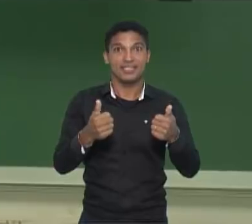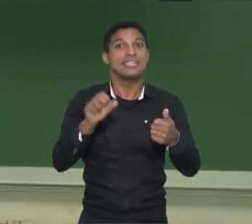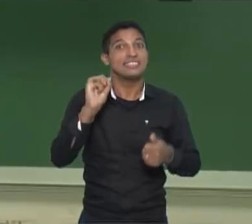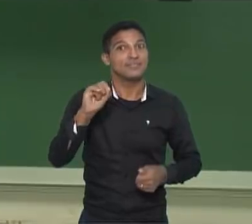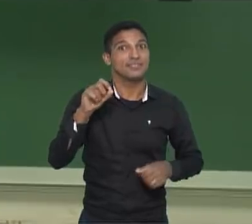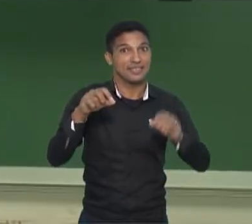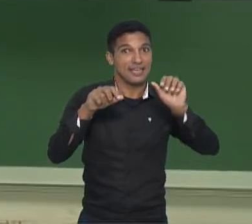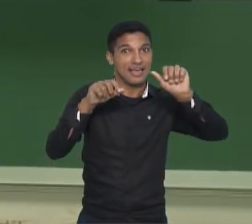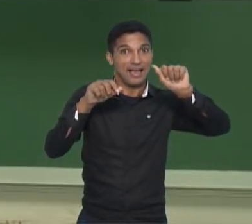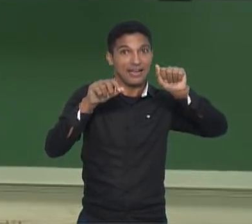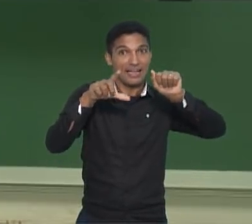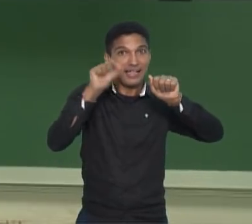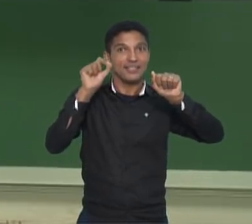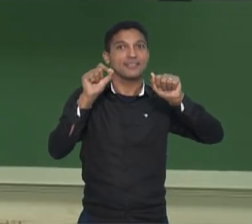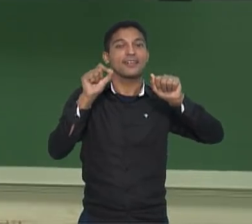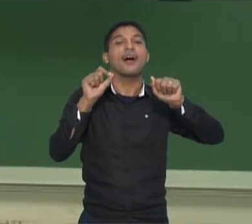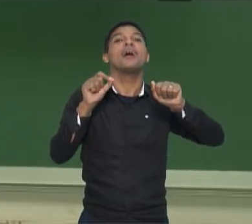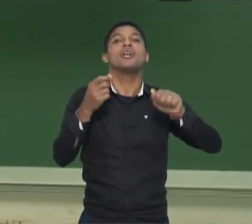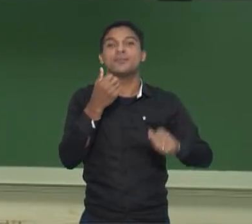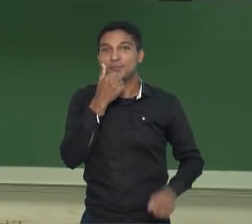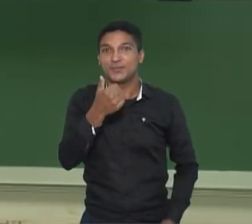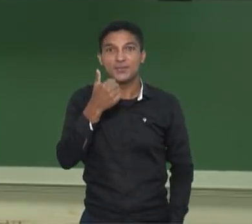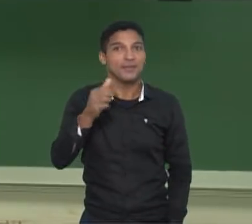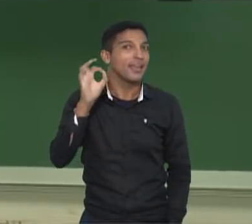você ficou com dúvidas,